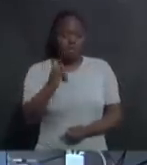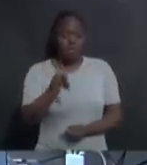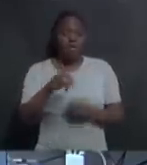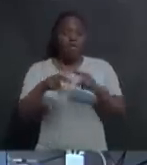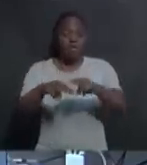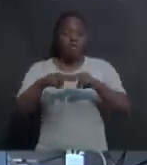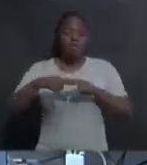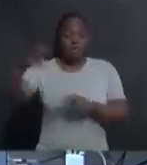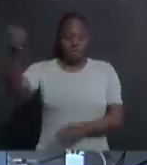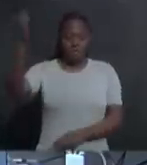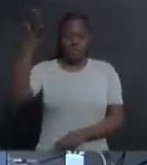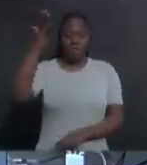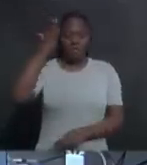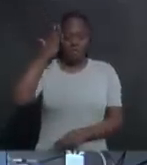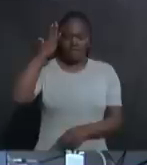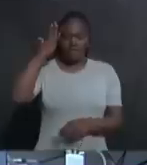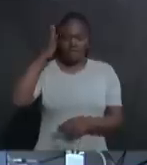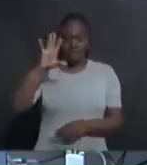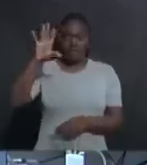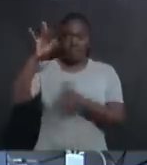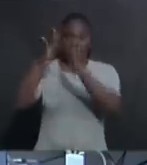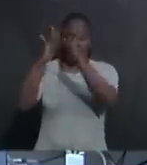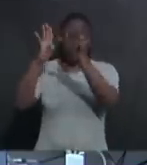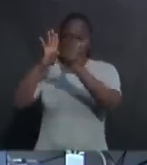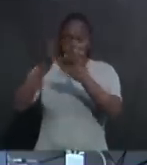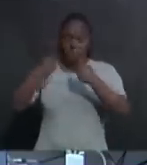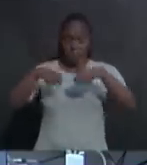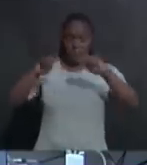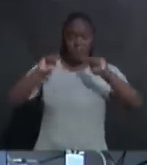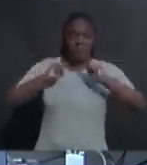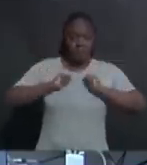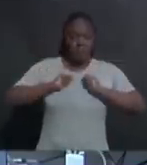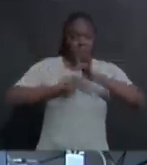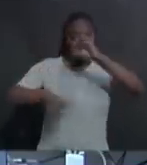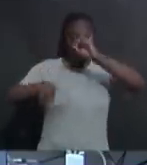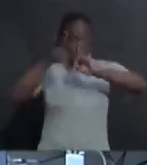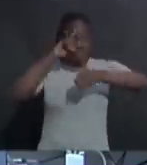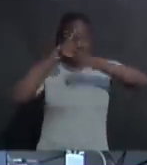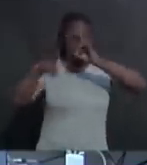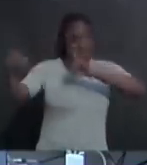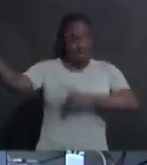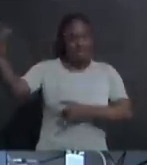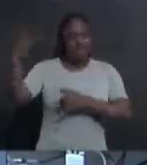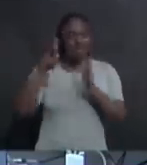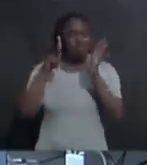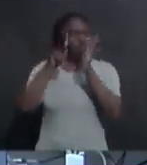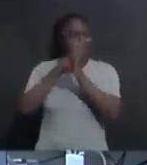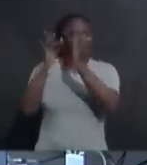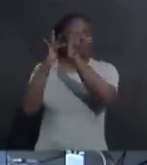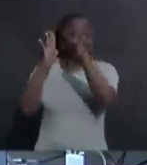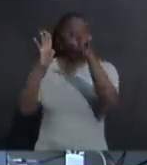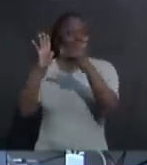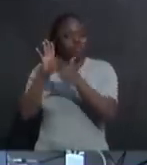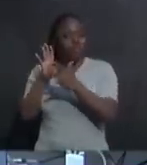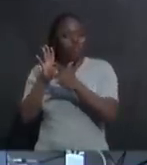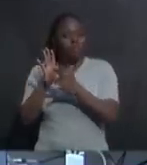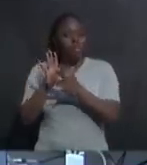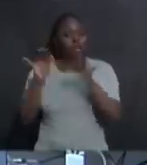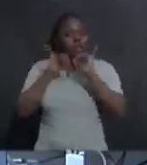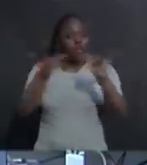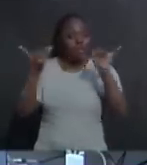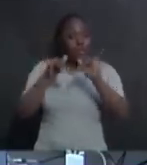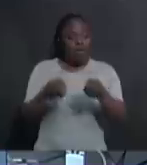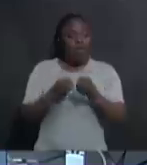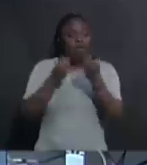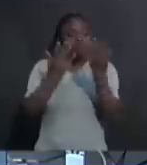graça que nos foi dada por Jesus. O favor e a autoridade é dele. A gente entrega o recado, mesmo assim com